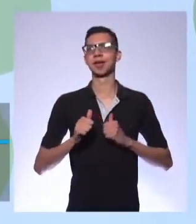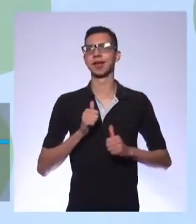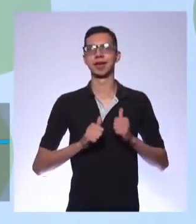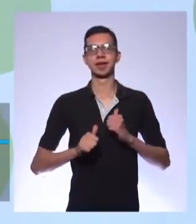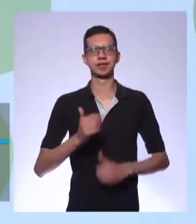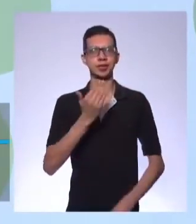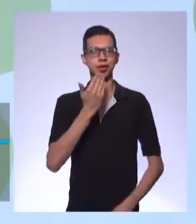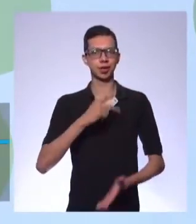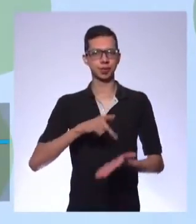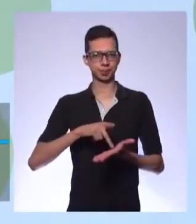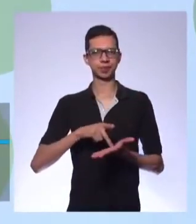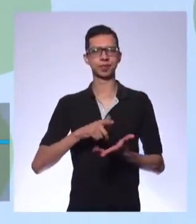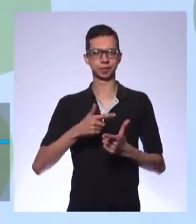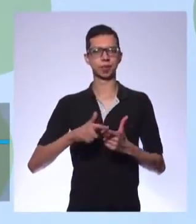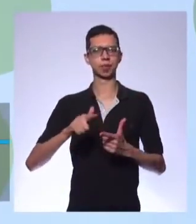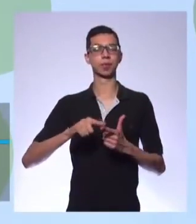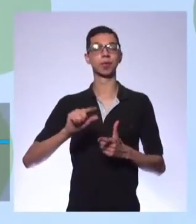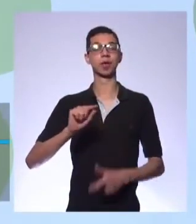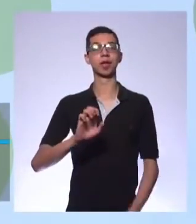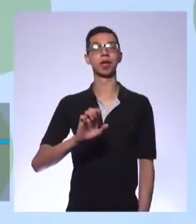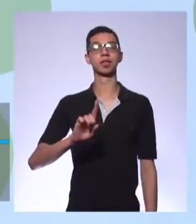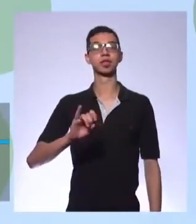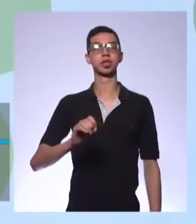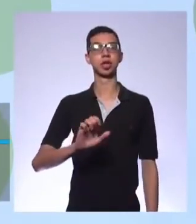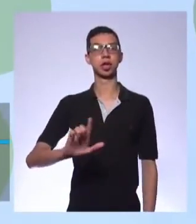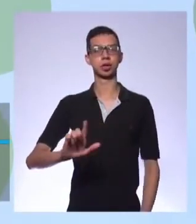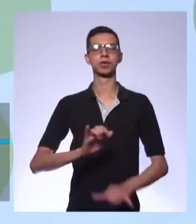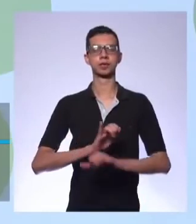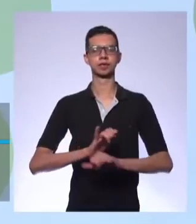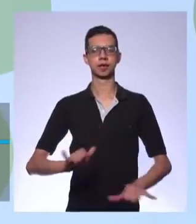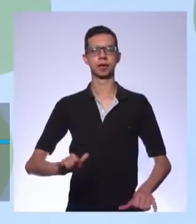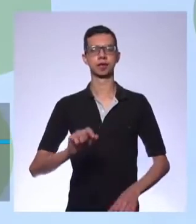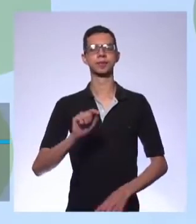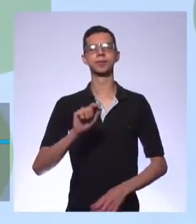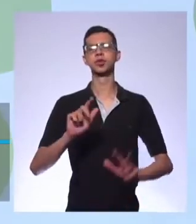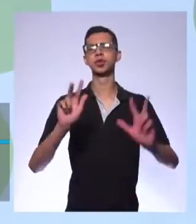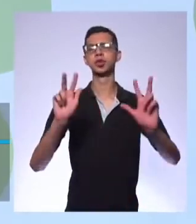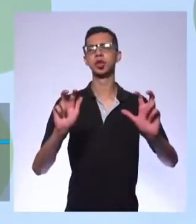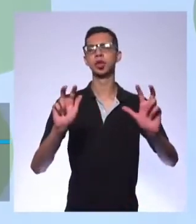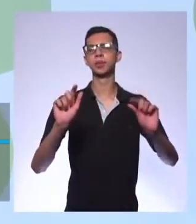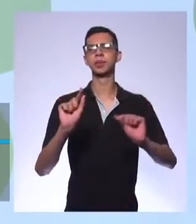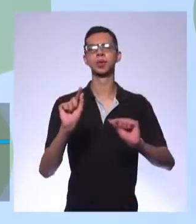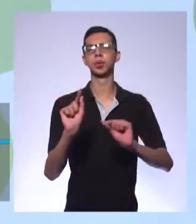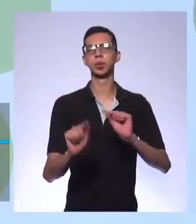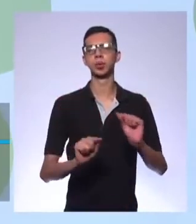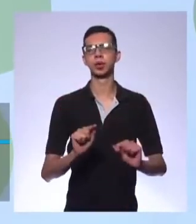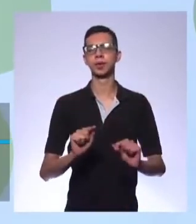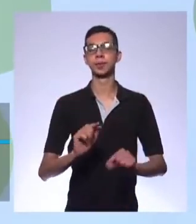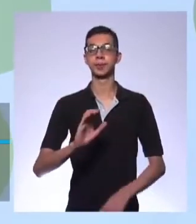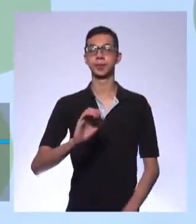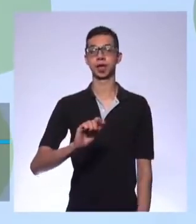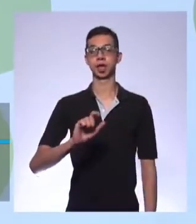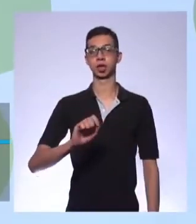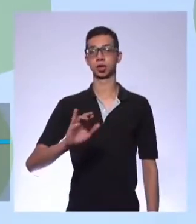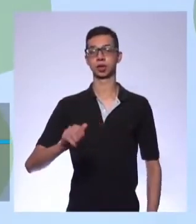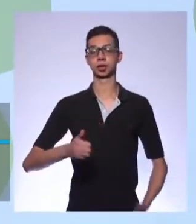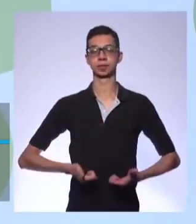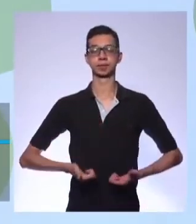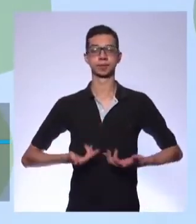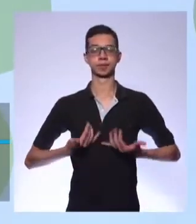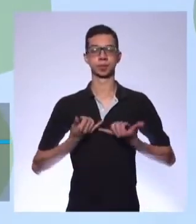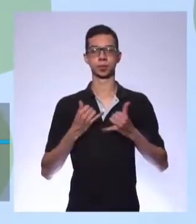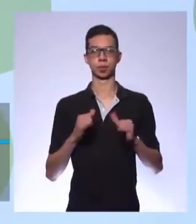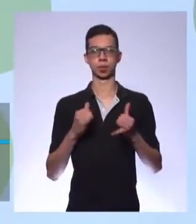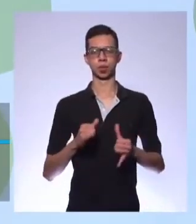Sim. O problema é o que o Edjoel já vai colocar aí, que é justamente essa questão ligada à caloria. Mas a caloria não é gordura, por favor.